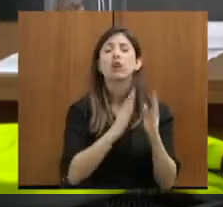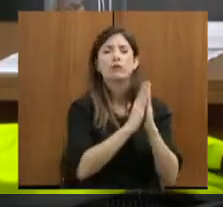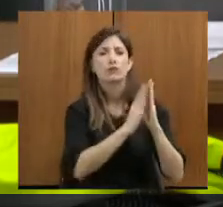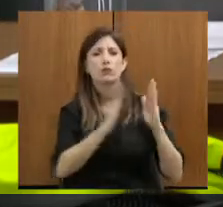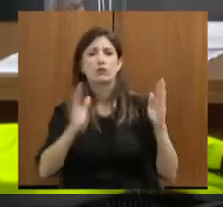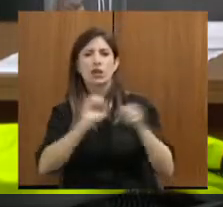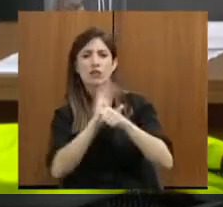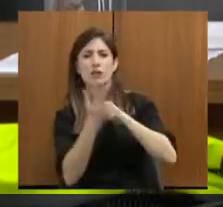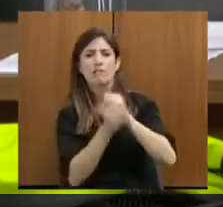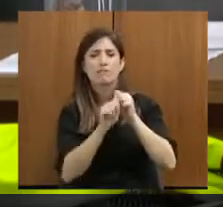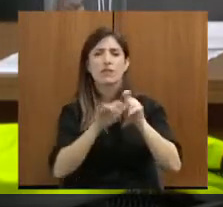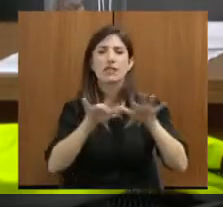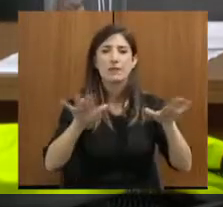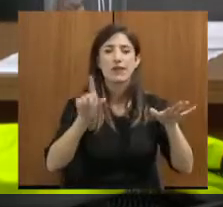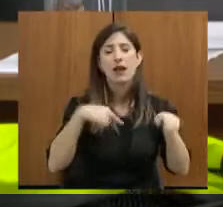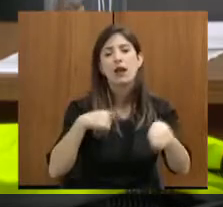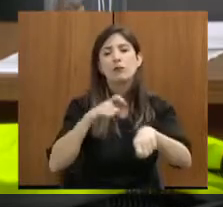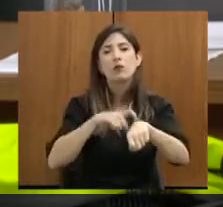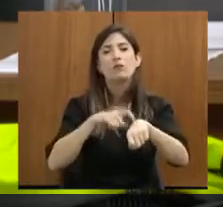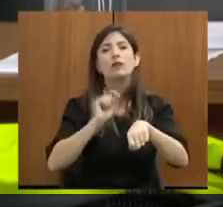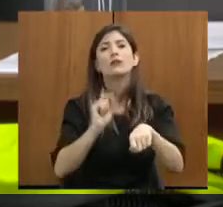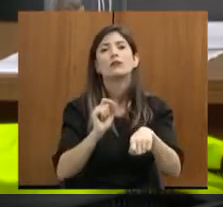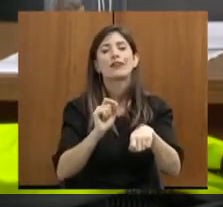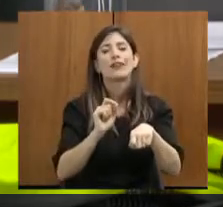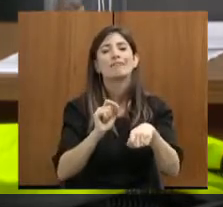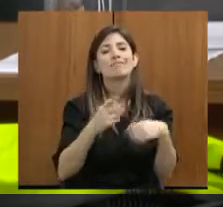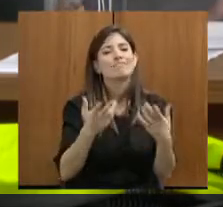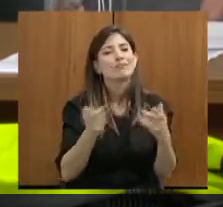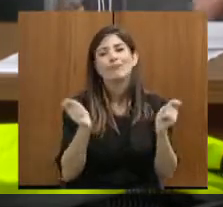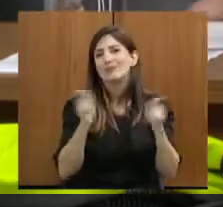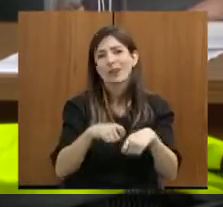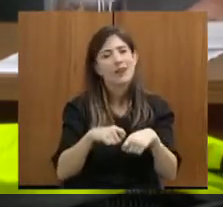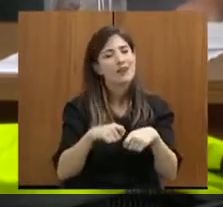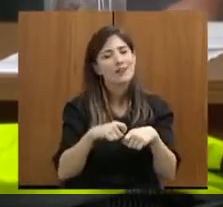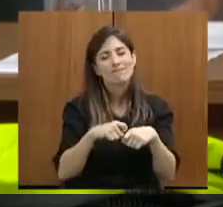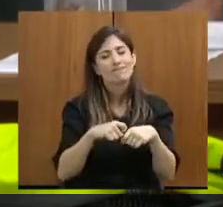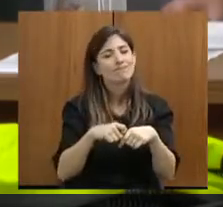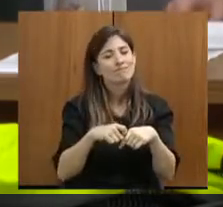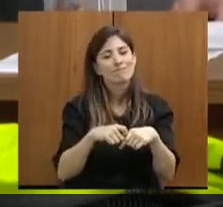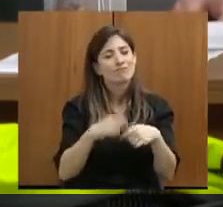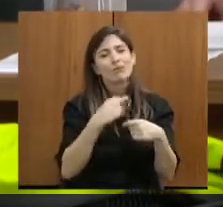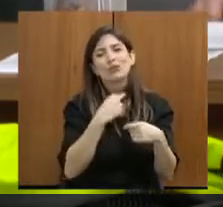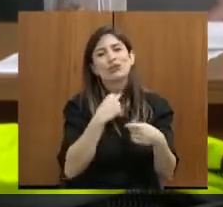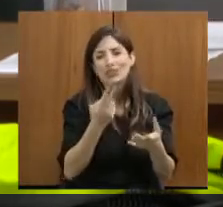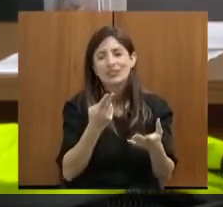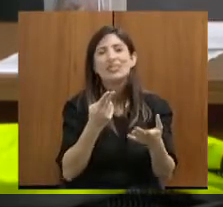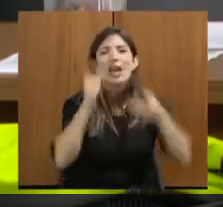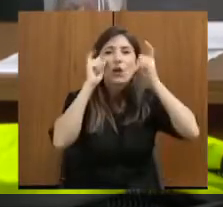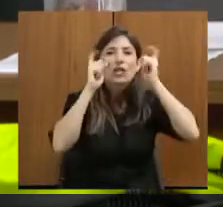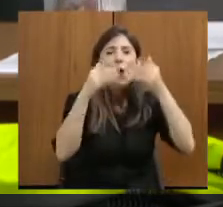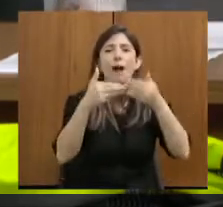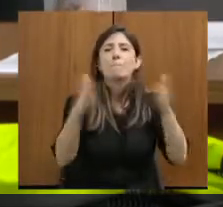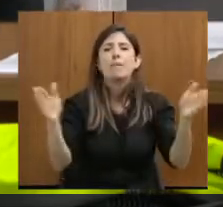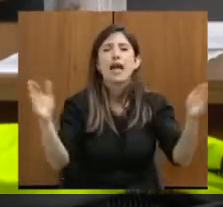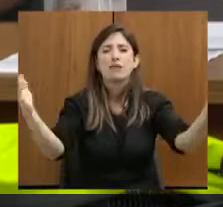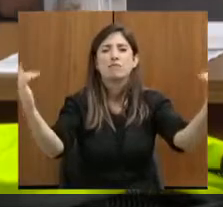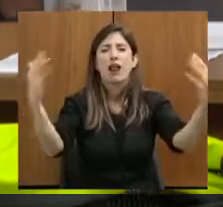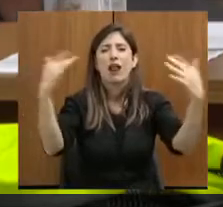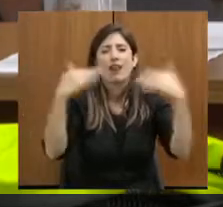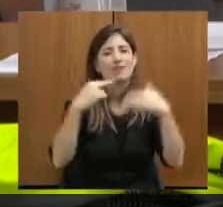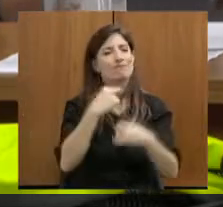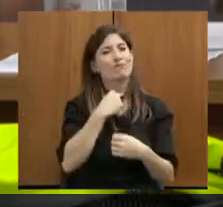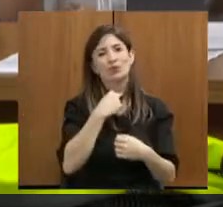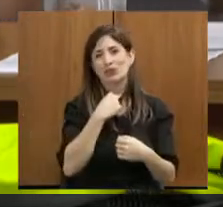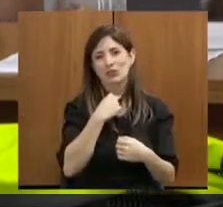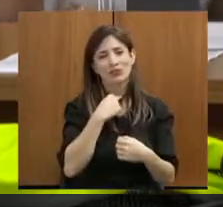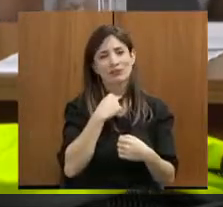Foi um momento que tivemos que nos ausentar para a nossa sessões nossas reuniões abertas ao público né e